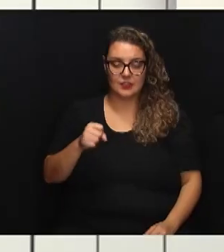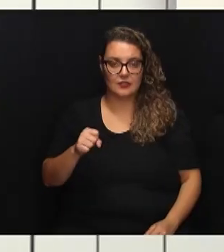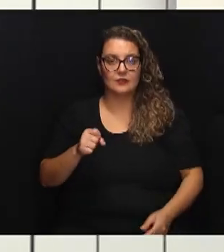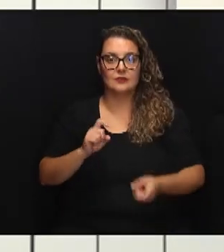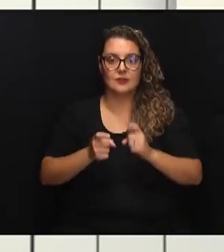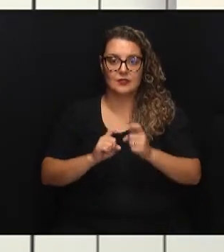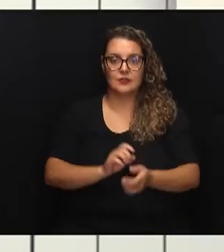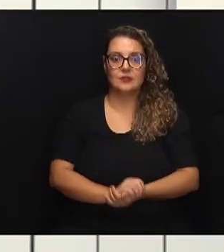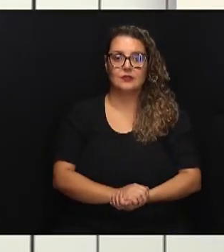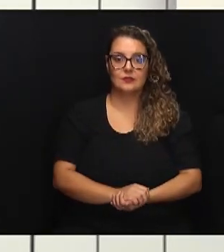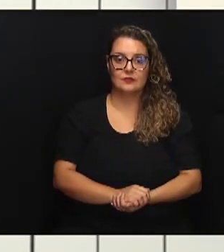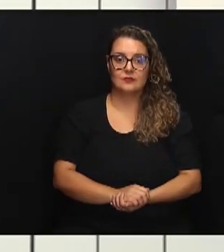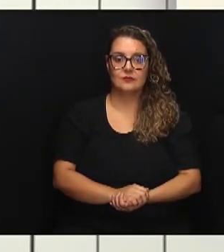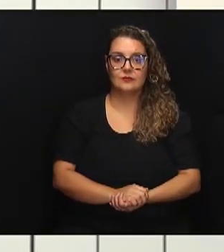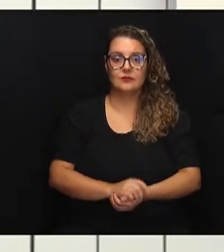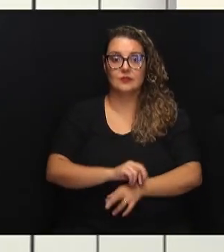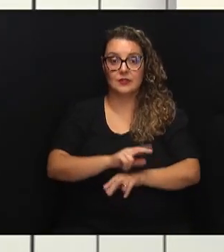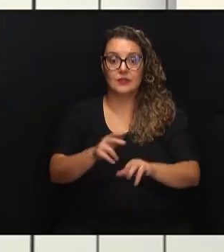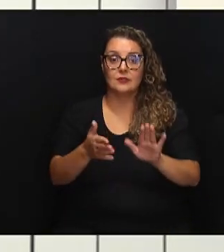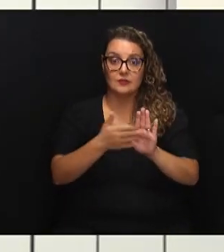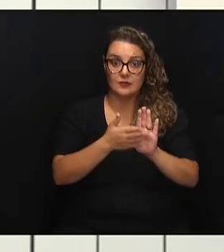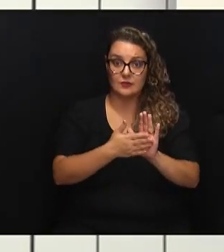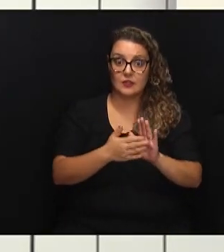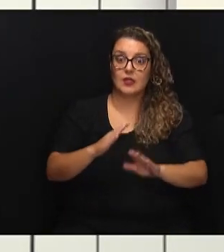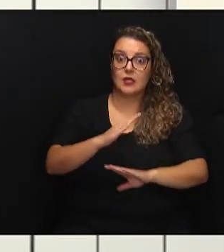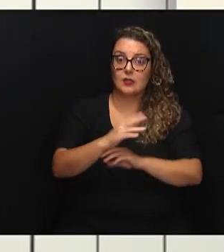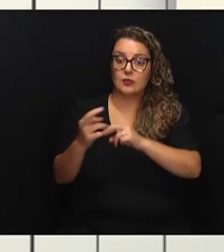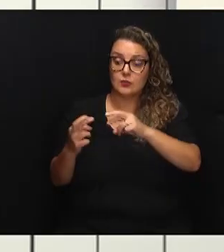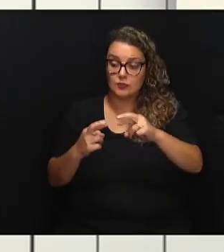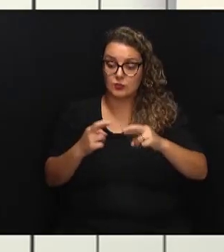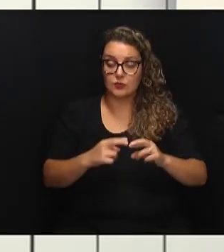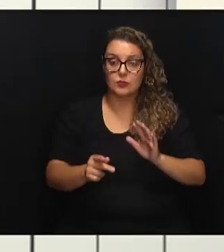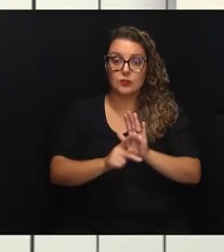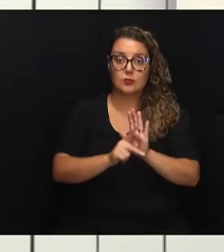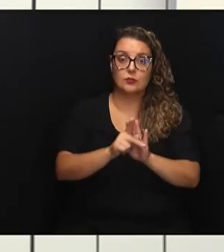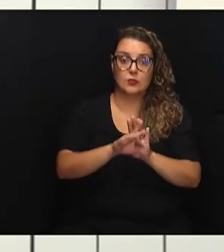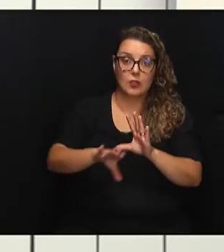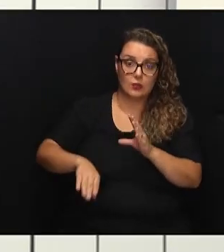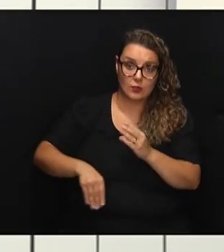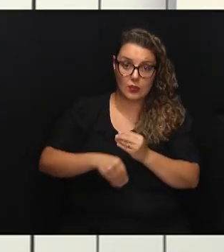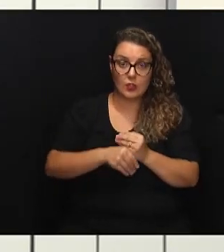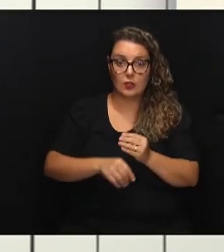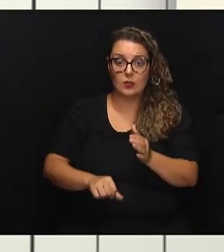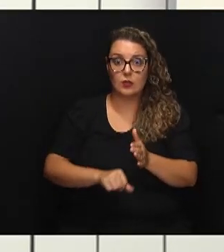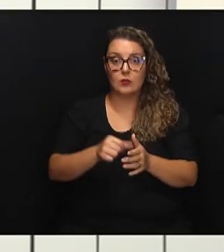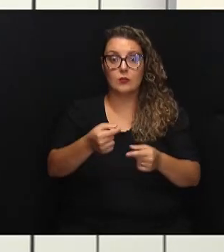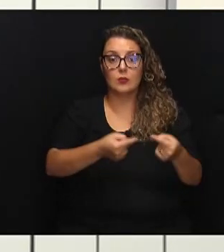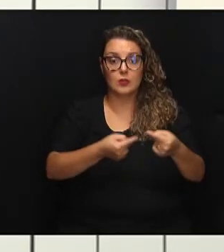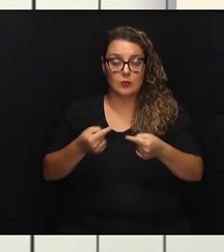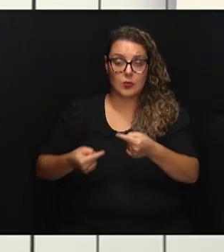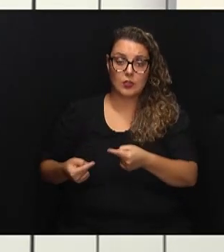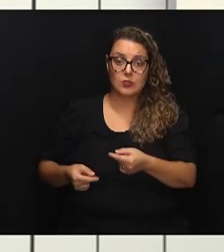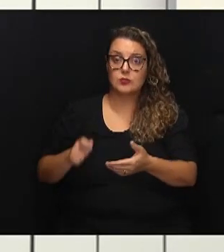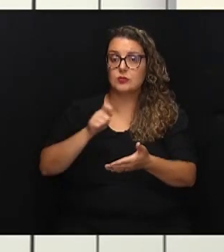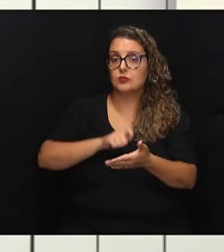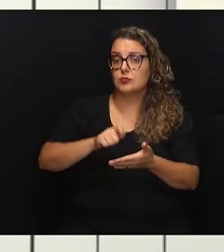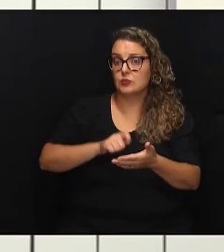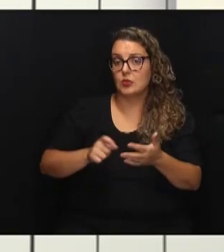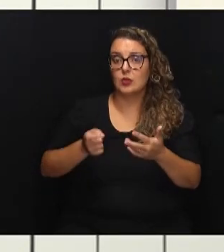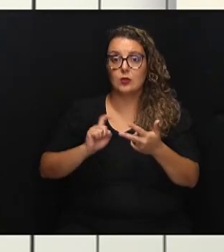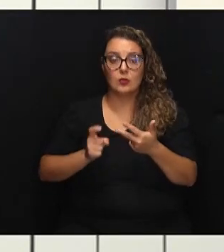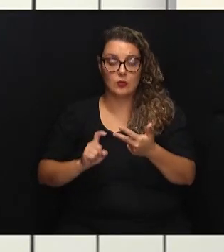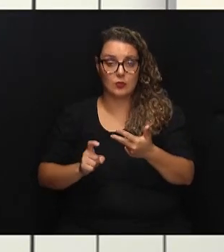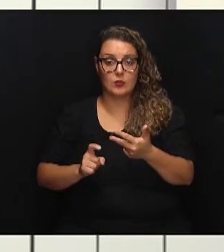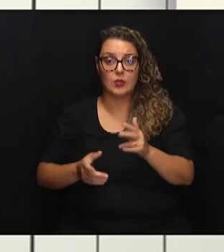reunião. Entre outras propostas, a Câmara vai analisar o projeto de lei complementar em primeira discussão, de autoria do Executivo,